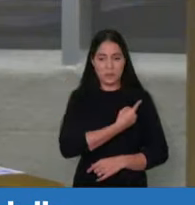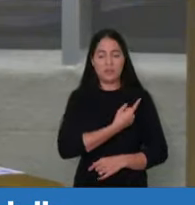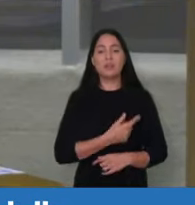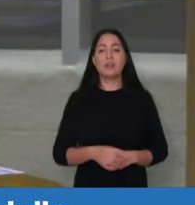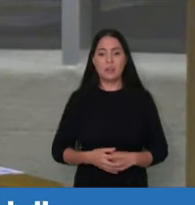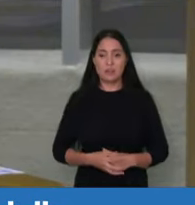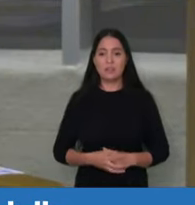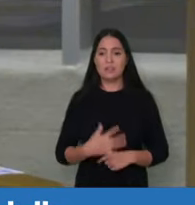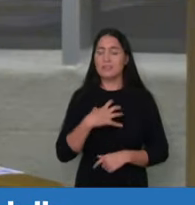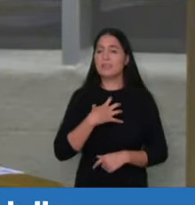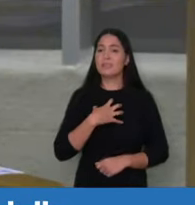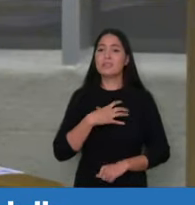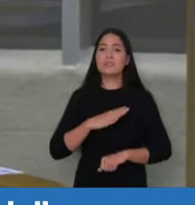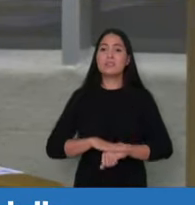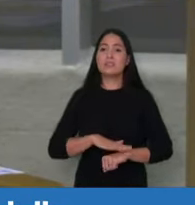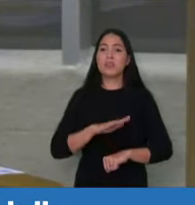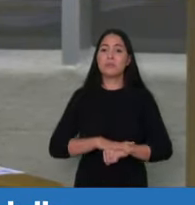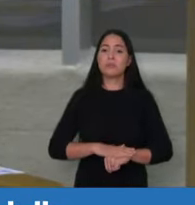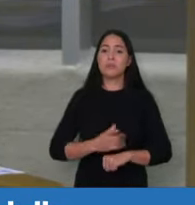que